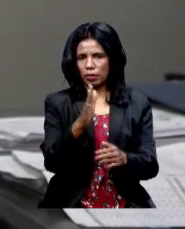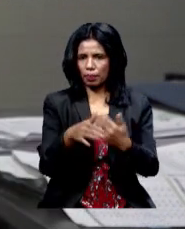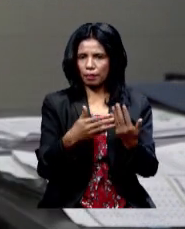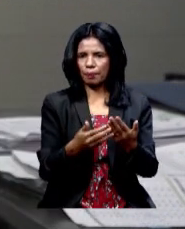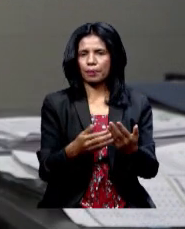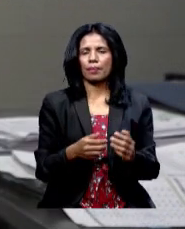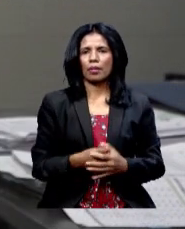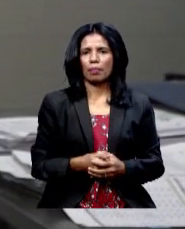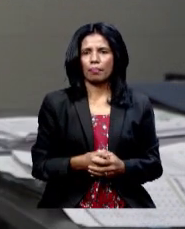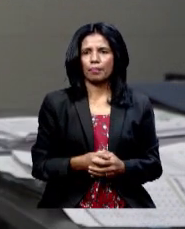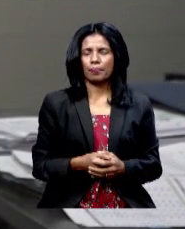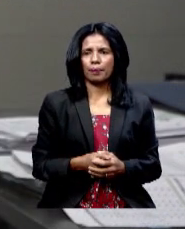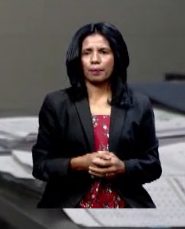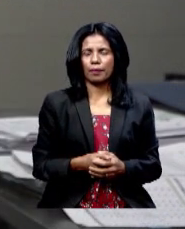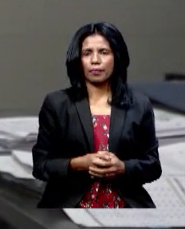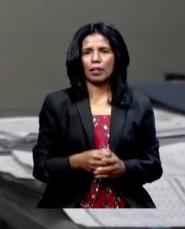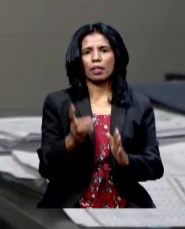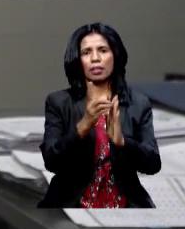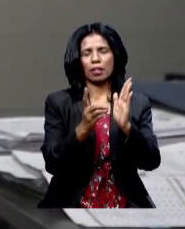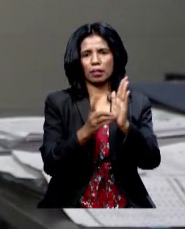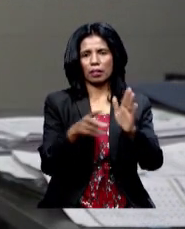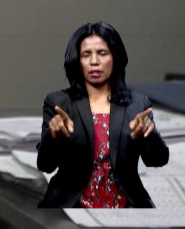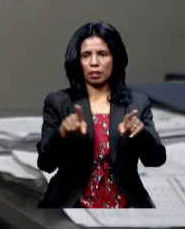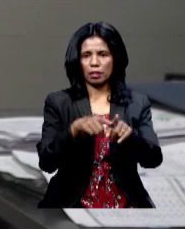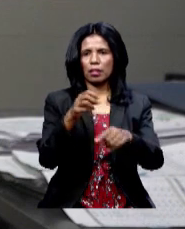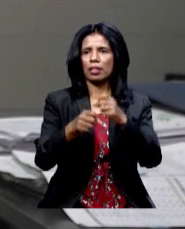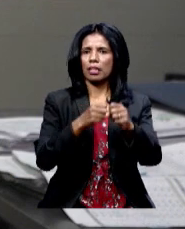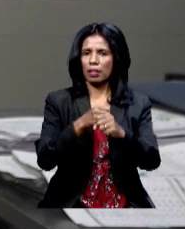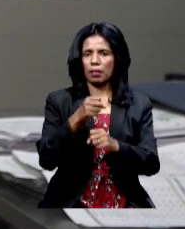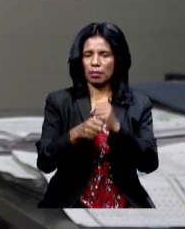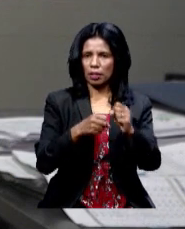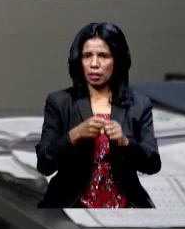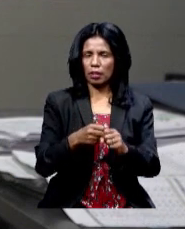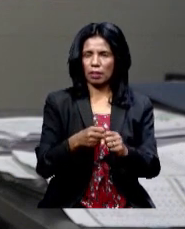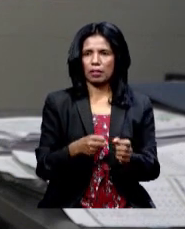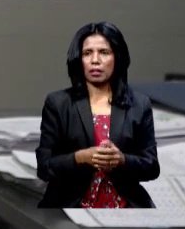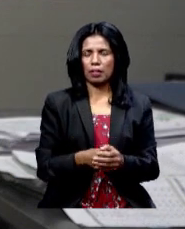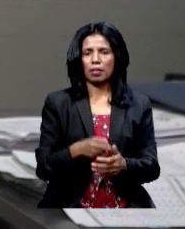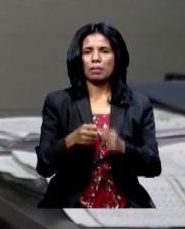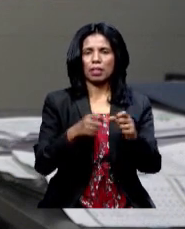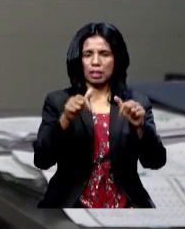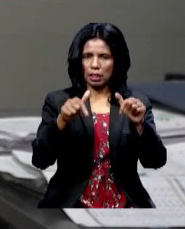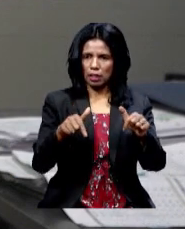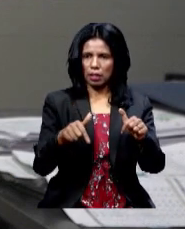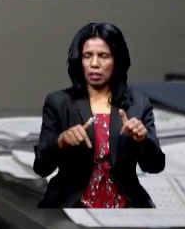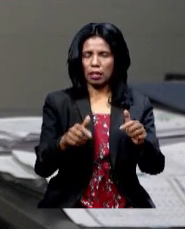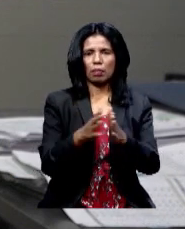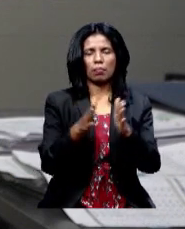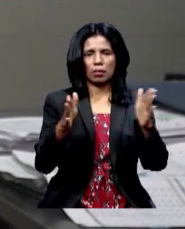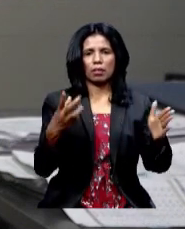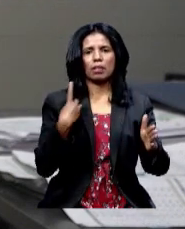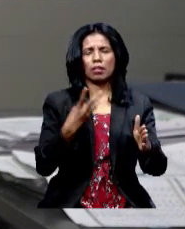dane, dados nebe ane são se tina matina, e dane maca se ao patina, e dane eu to tina, e dane e